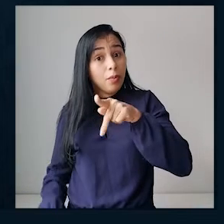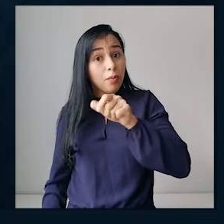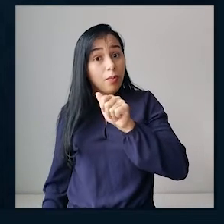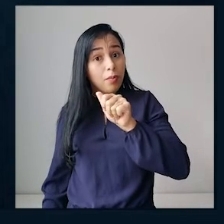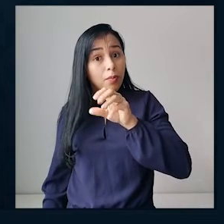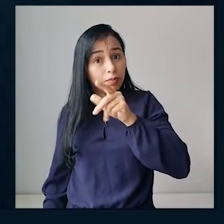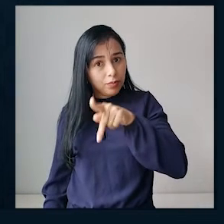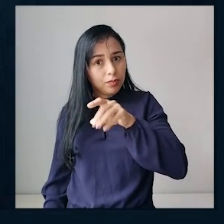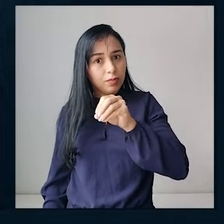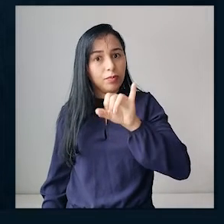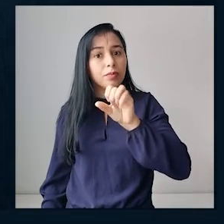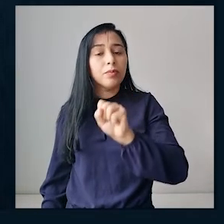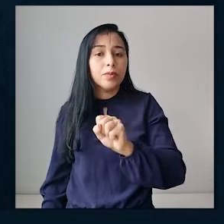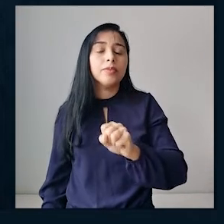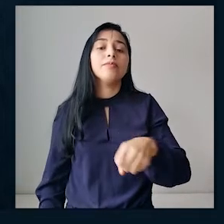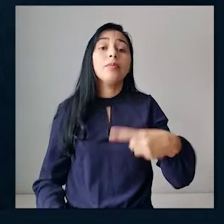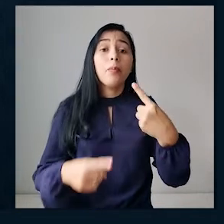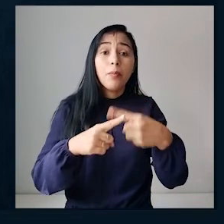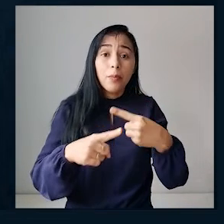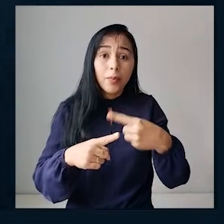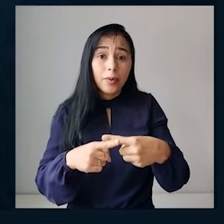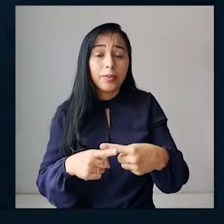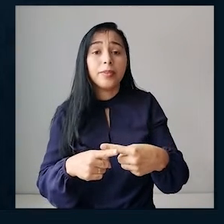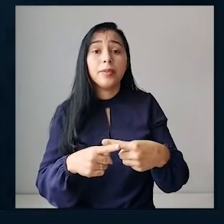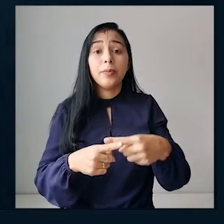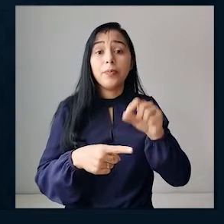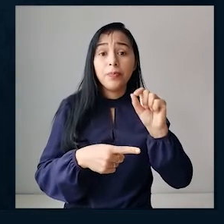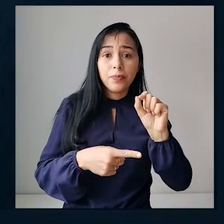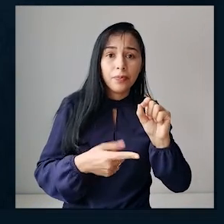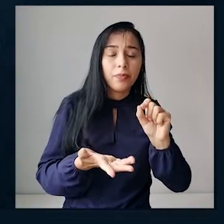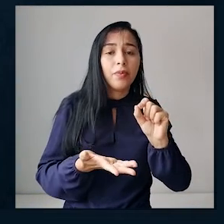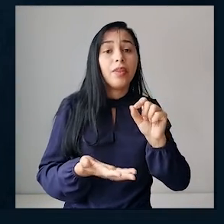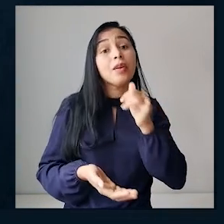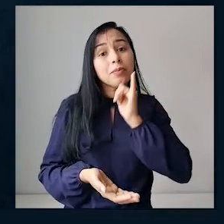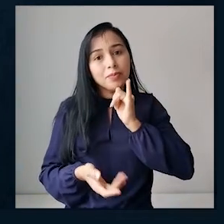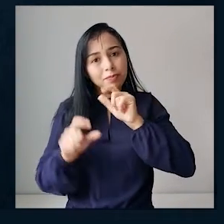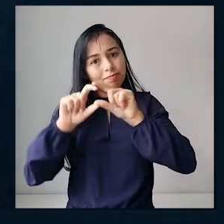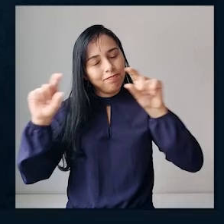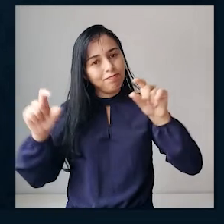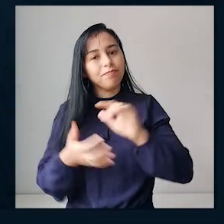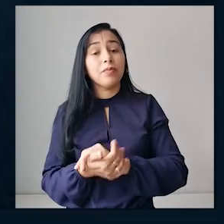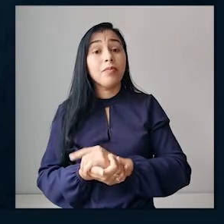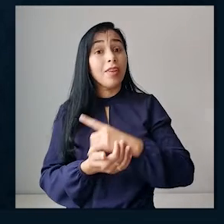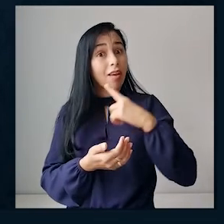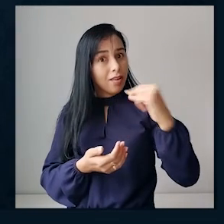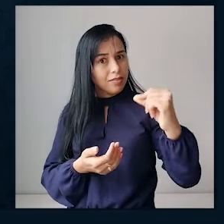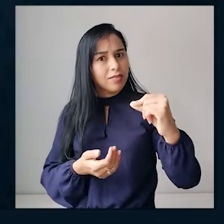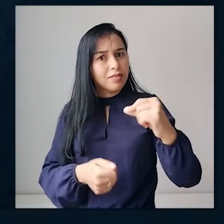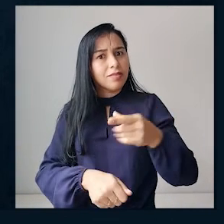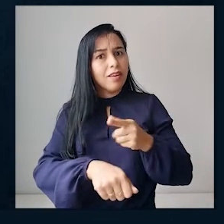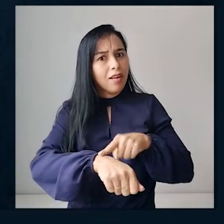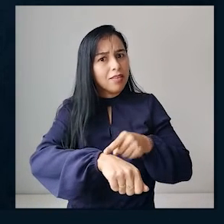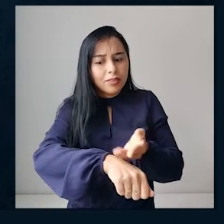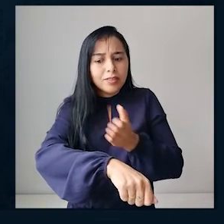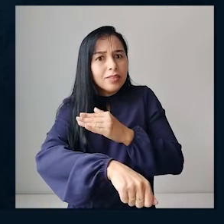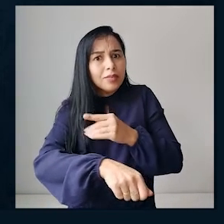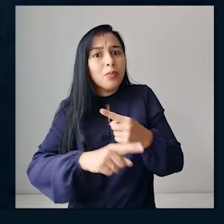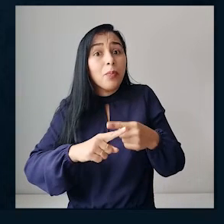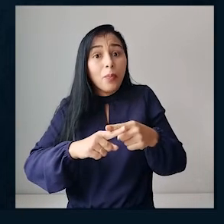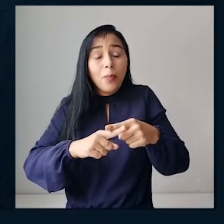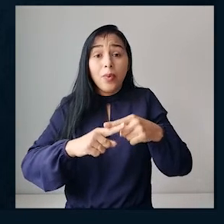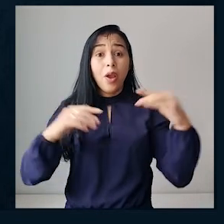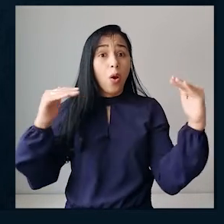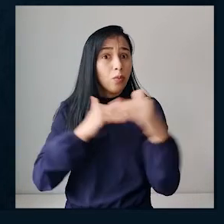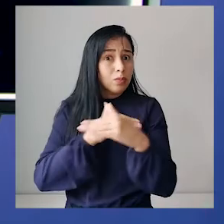porque, que. Por exemplo, saia cedo, pois o trânsito está